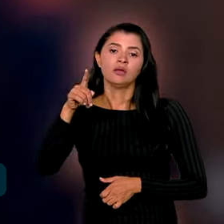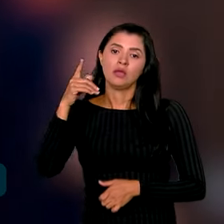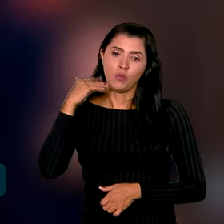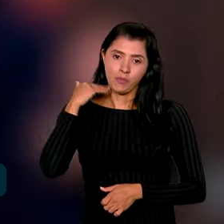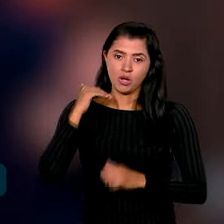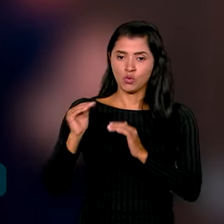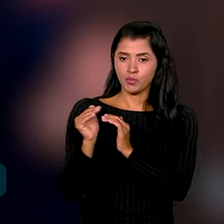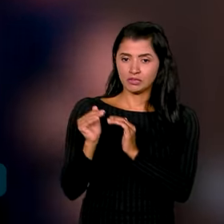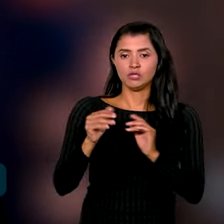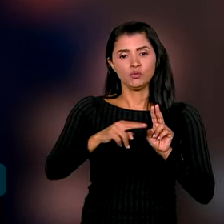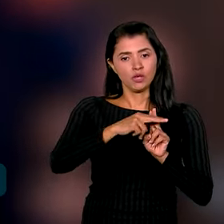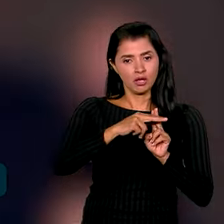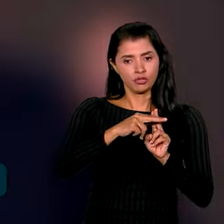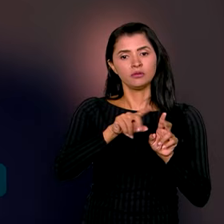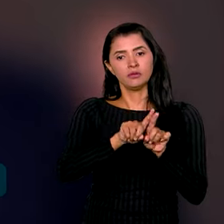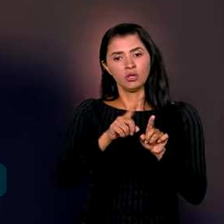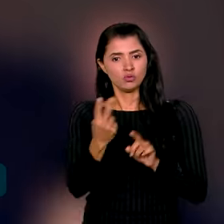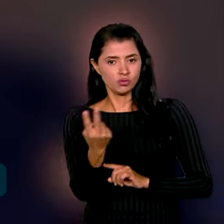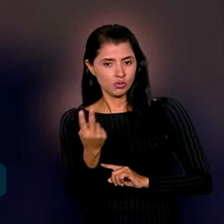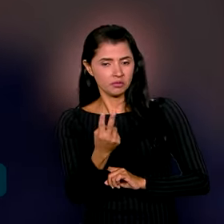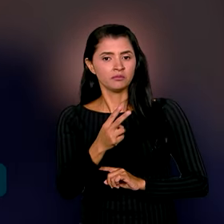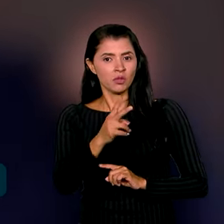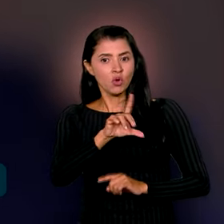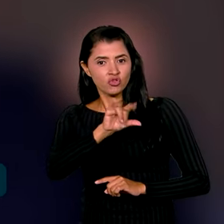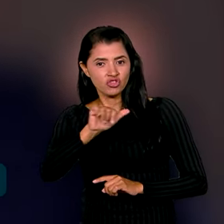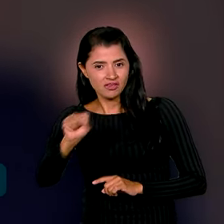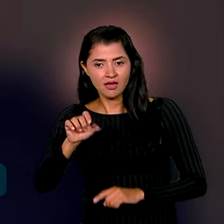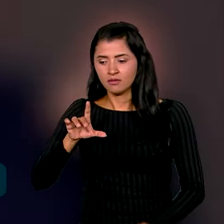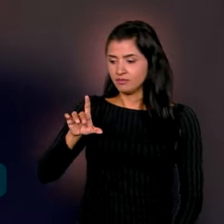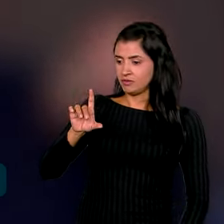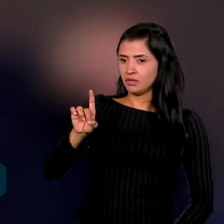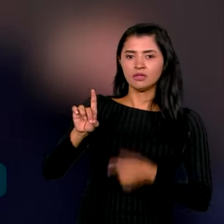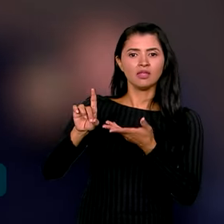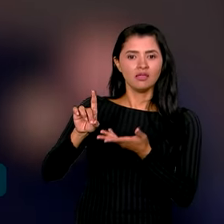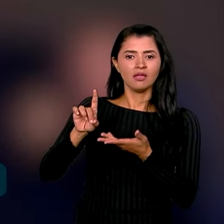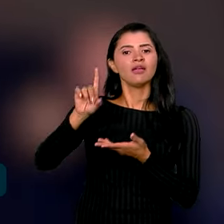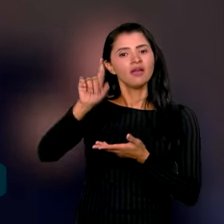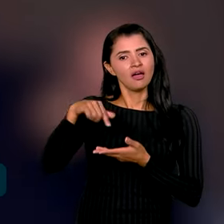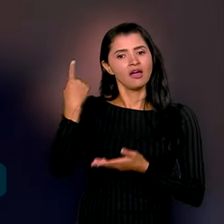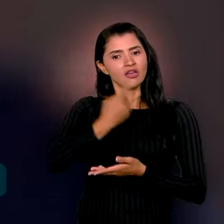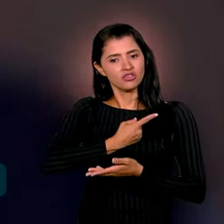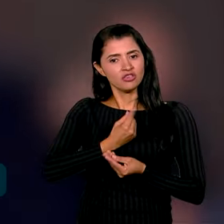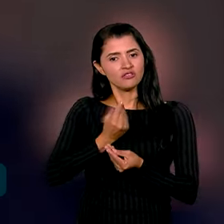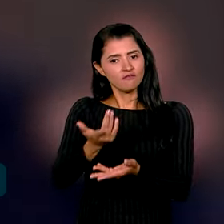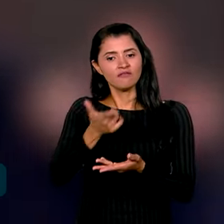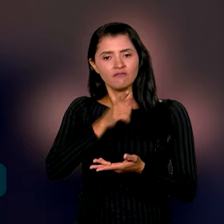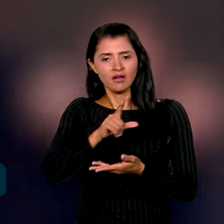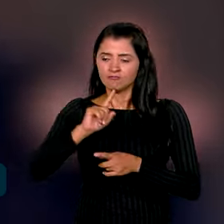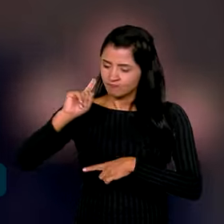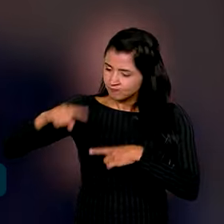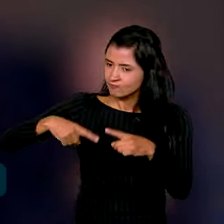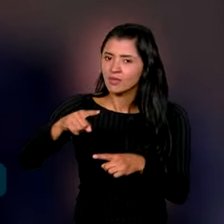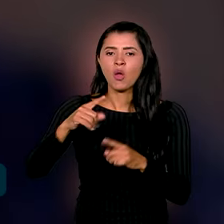Brasil e da Caixa Econômica Federal. Grande dia D, né? É o dia D, é o dia que a gente vai dar uma largada muito